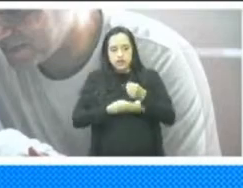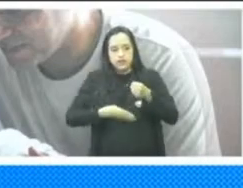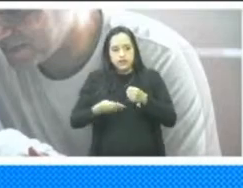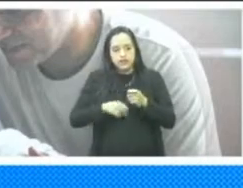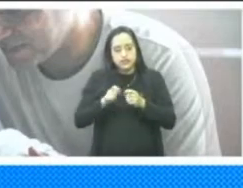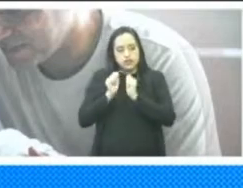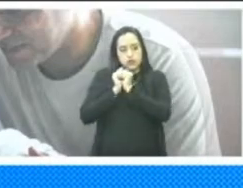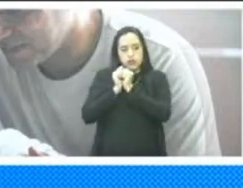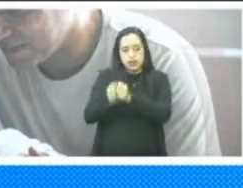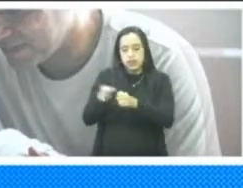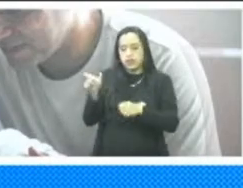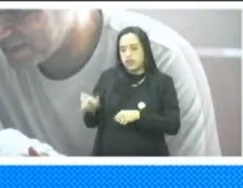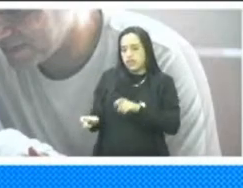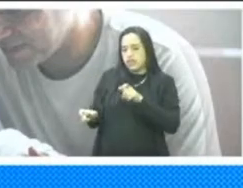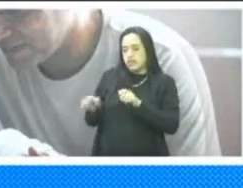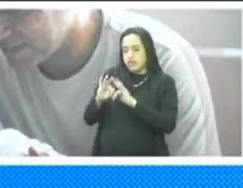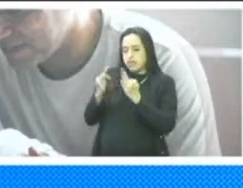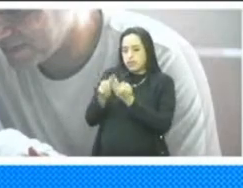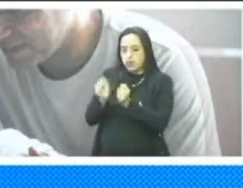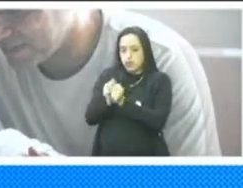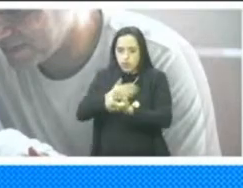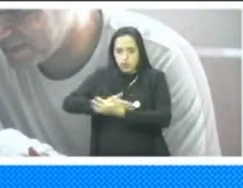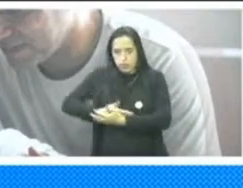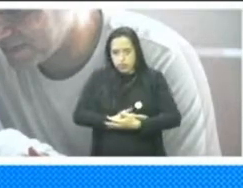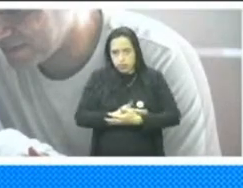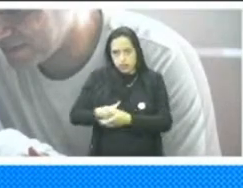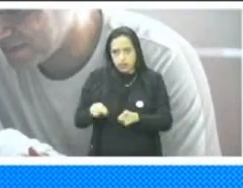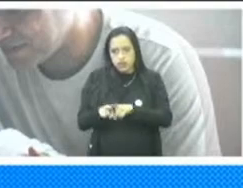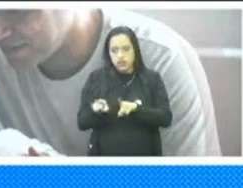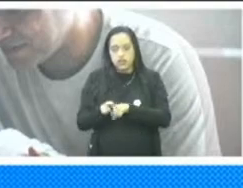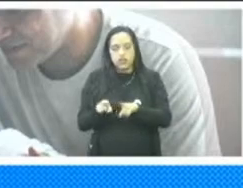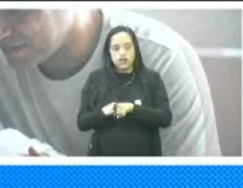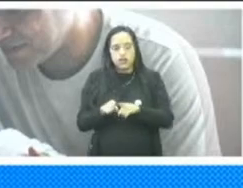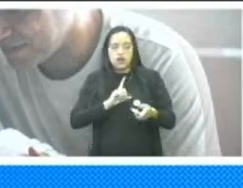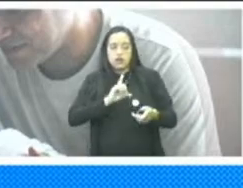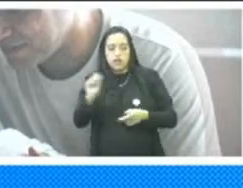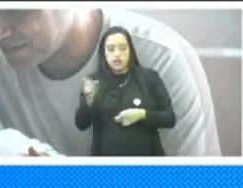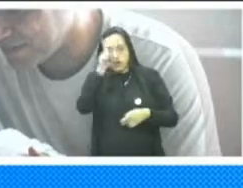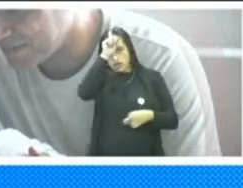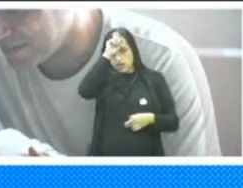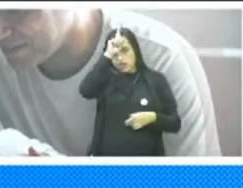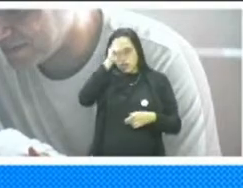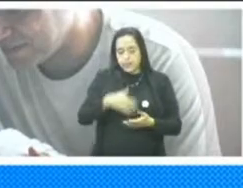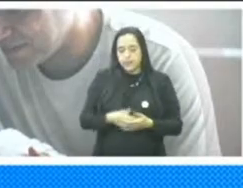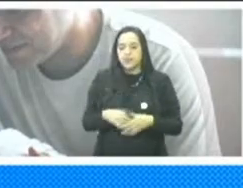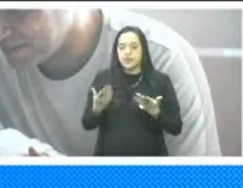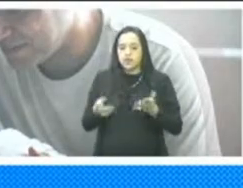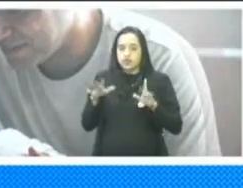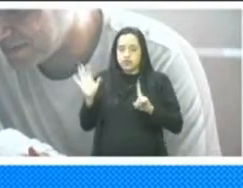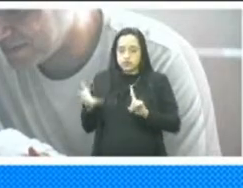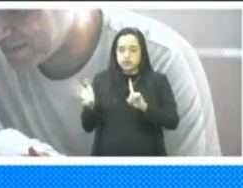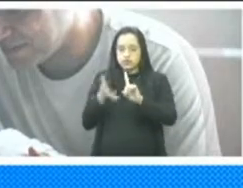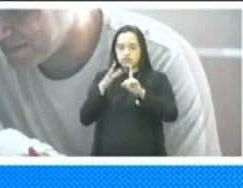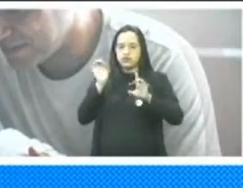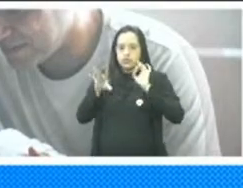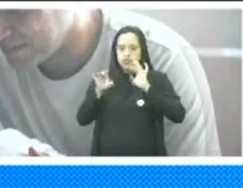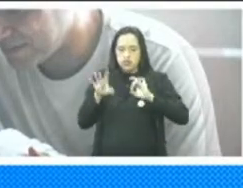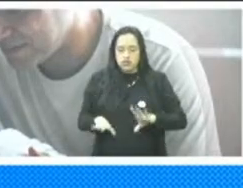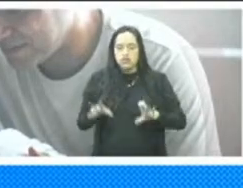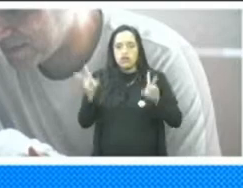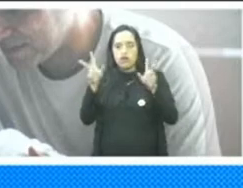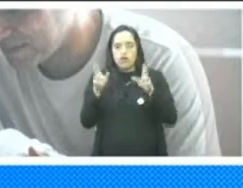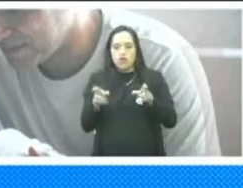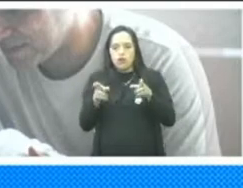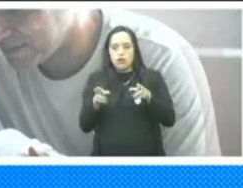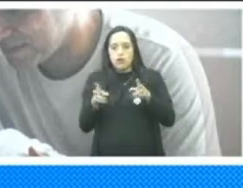fazer o acompanhamento dessas crianças egressas das unidades neonatais, um incentivo específico para banco de